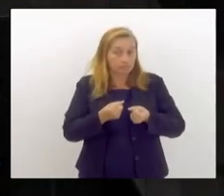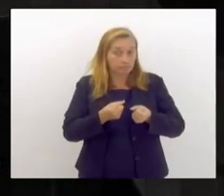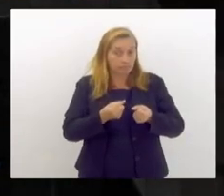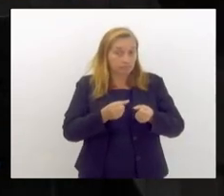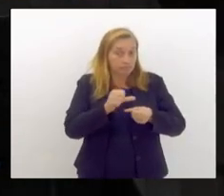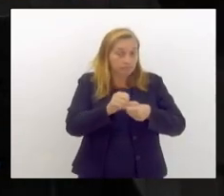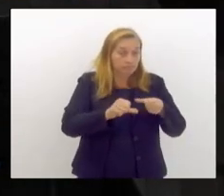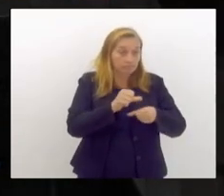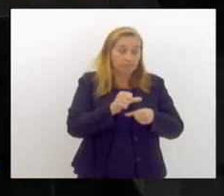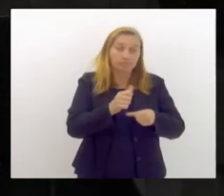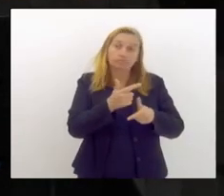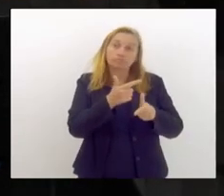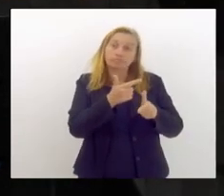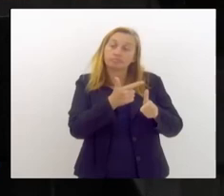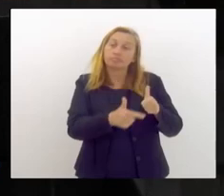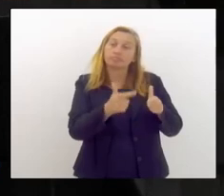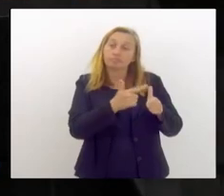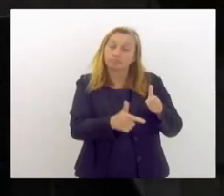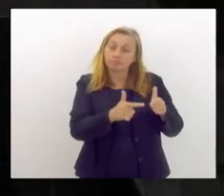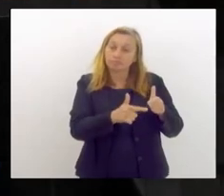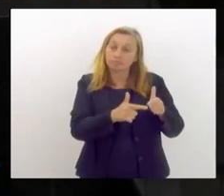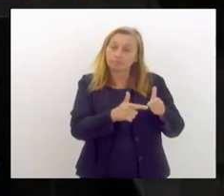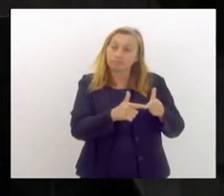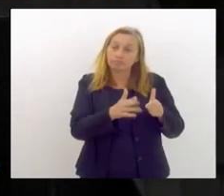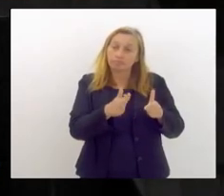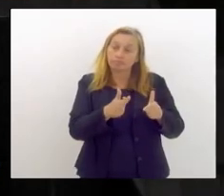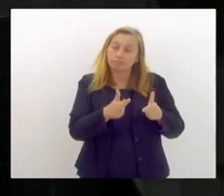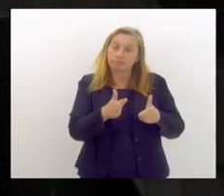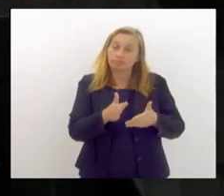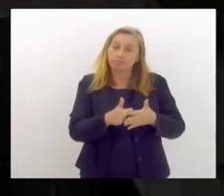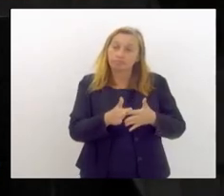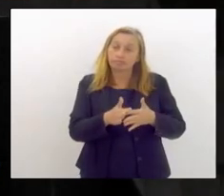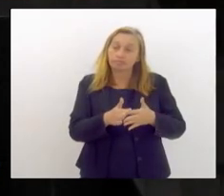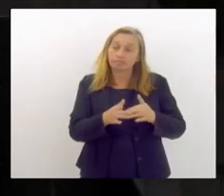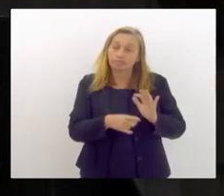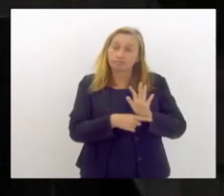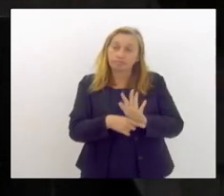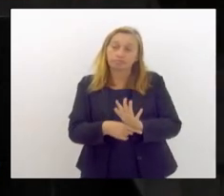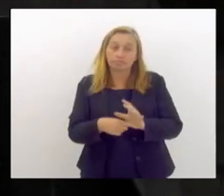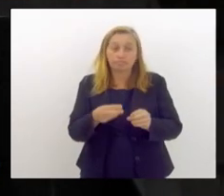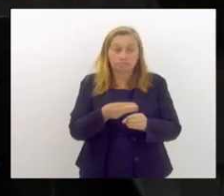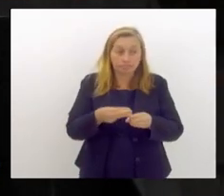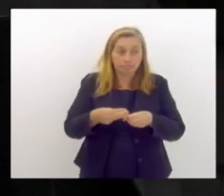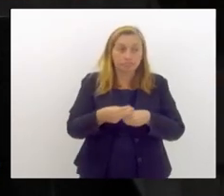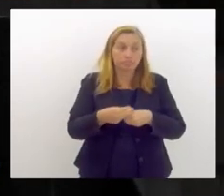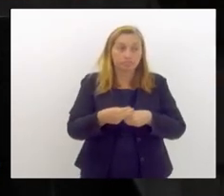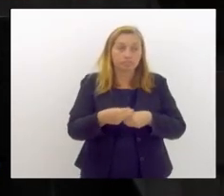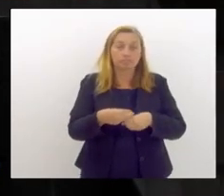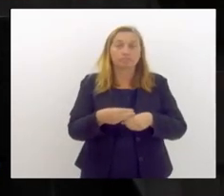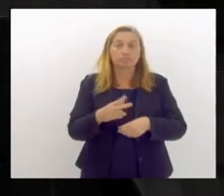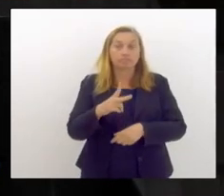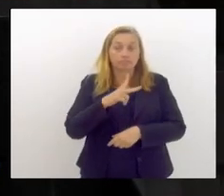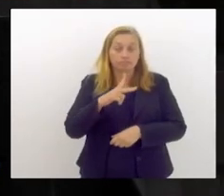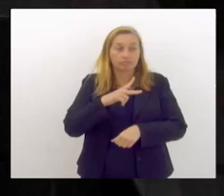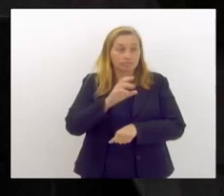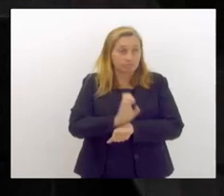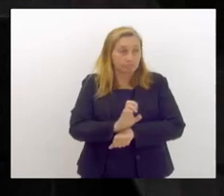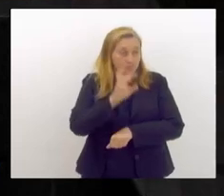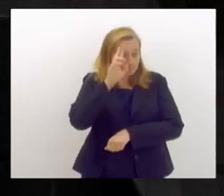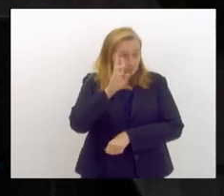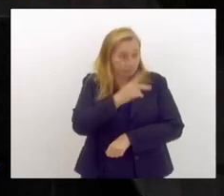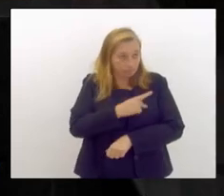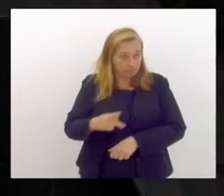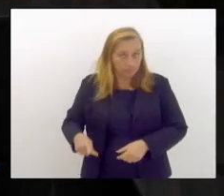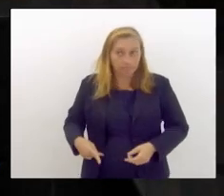questões em benefício dos municípios e do próprio Estado, senhora